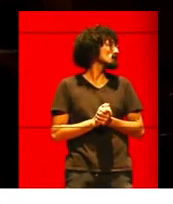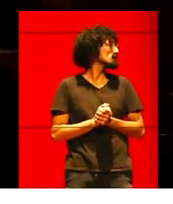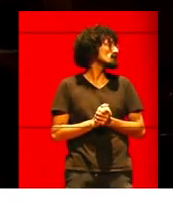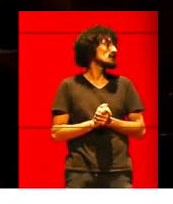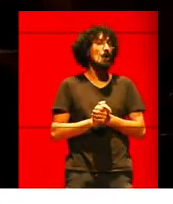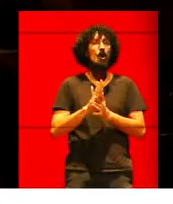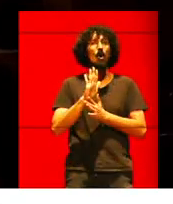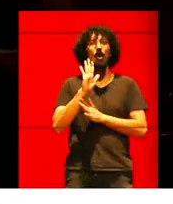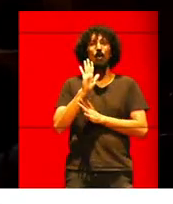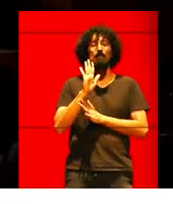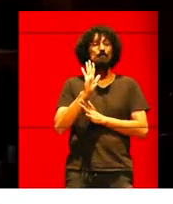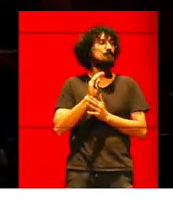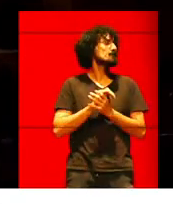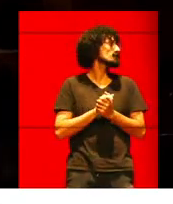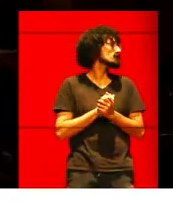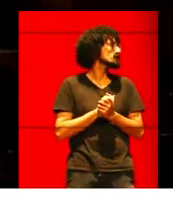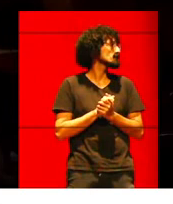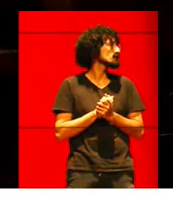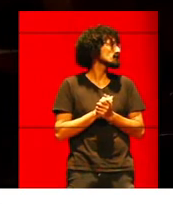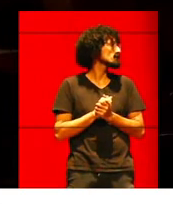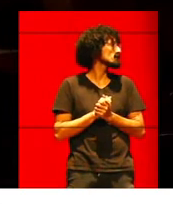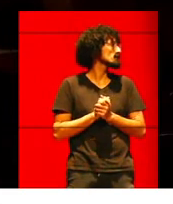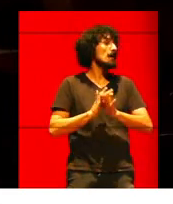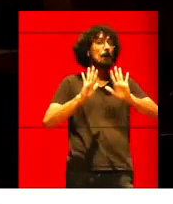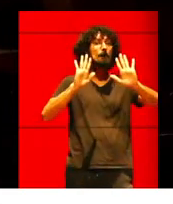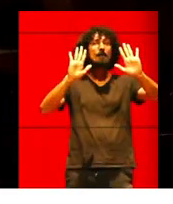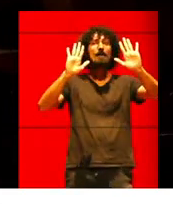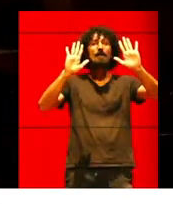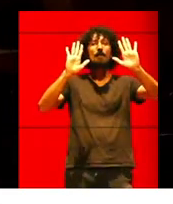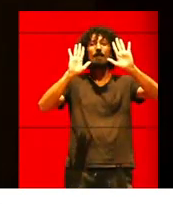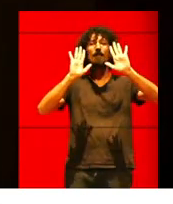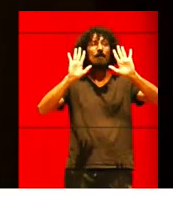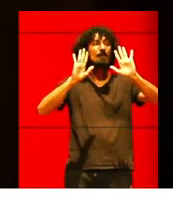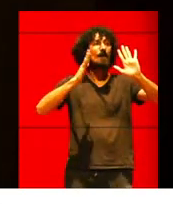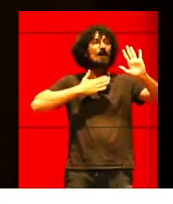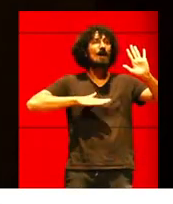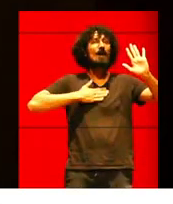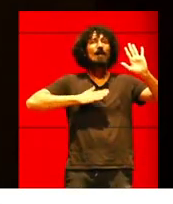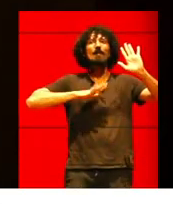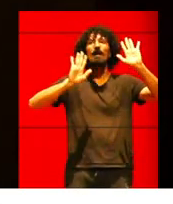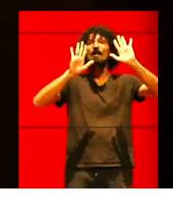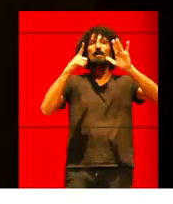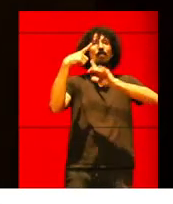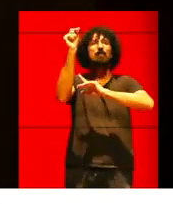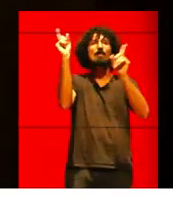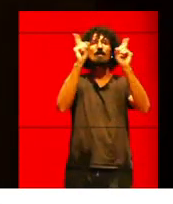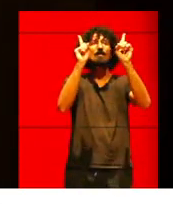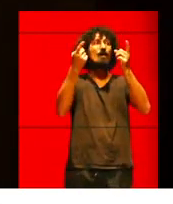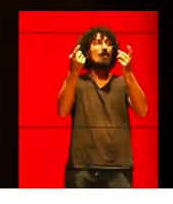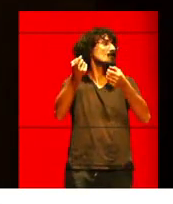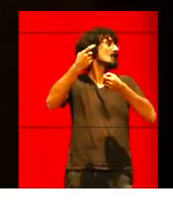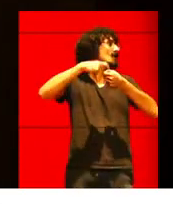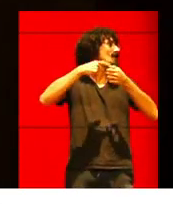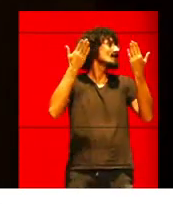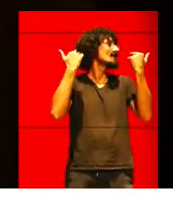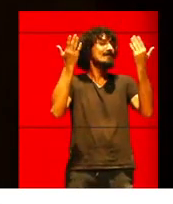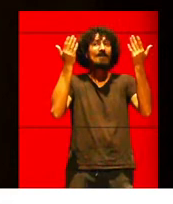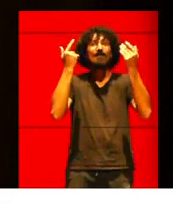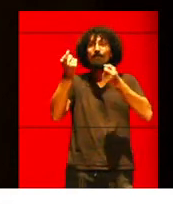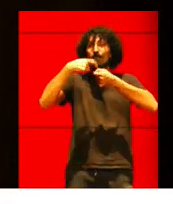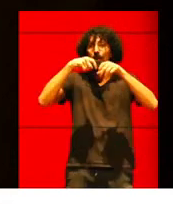Deixa eu só fazer aqui uma performance. Calma, calma, ninguém está ainda. Ei!